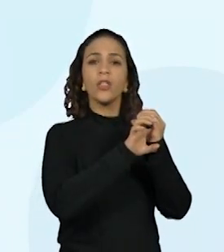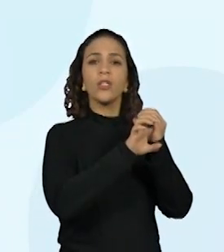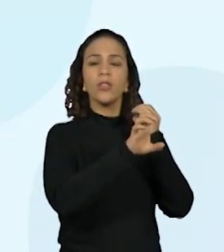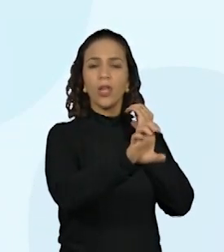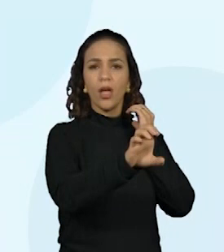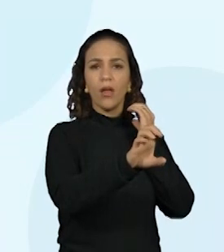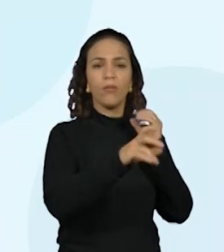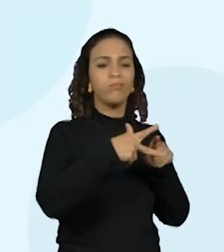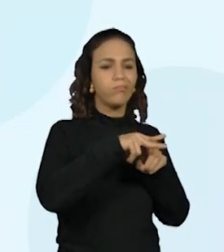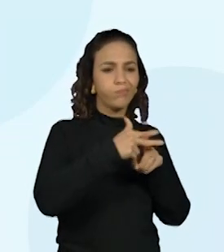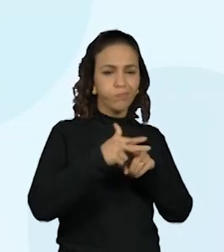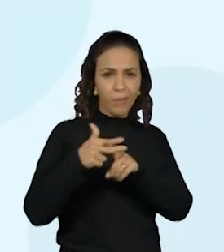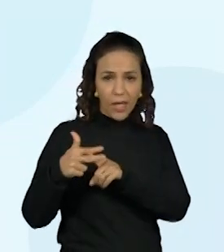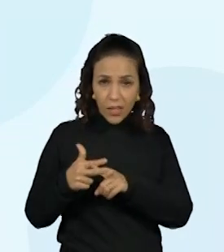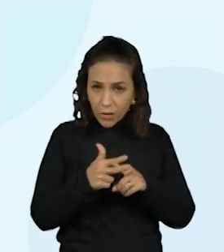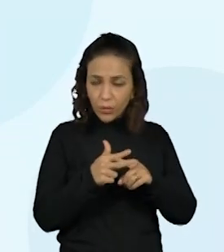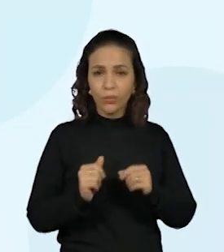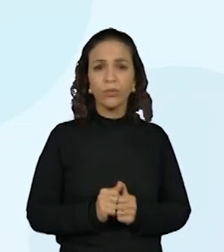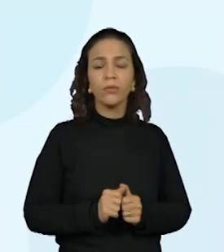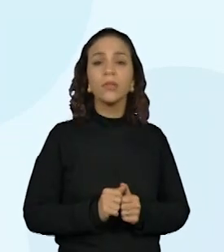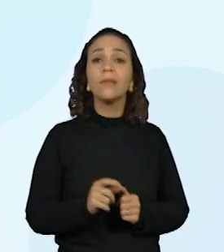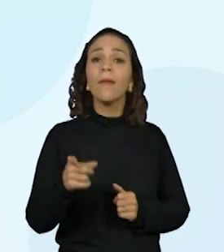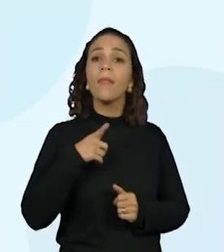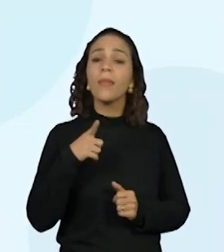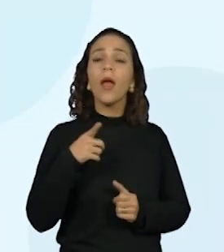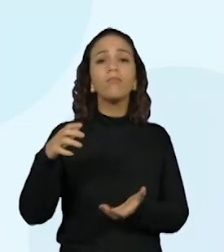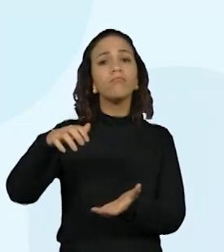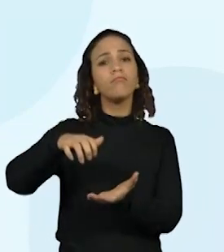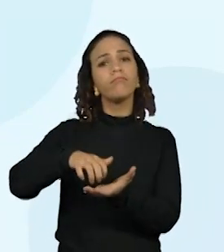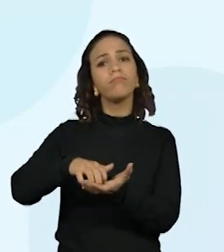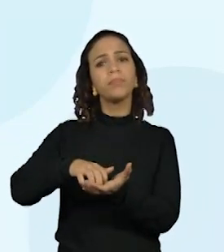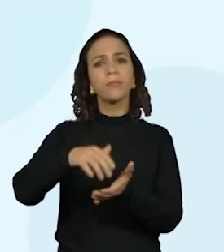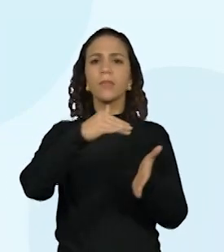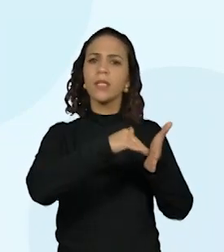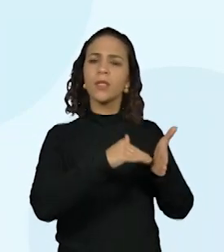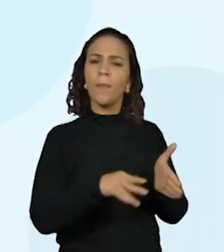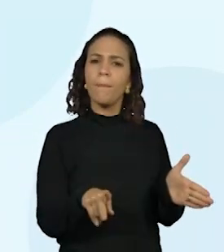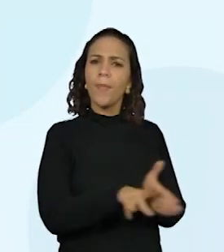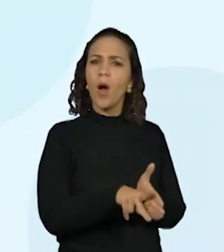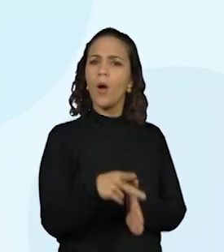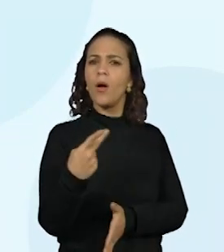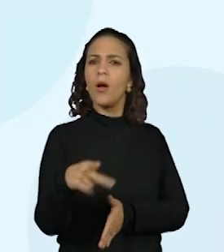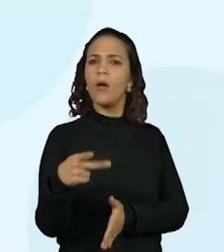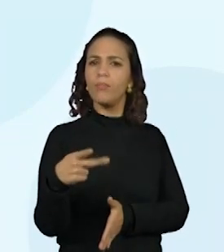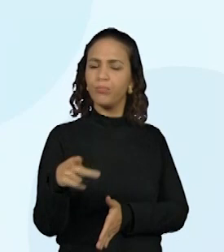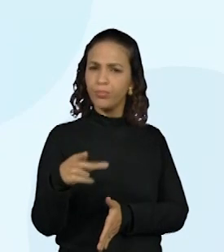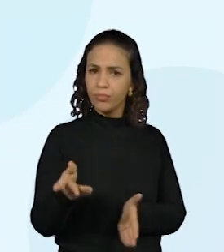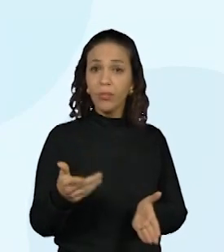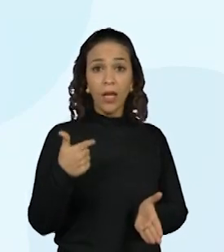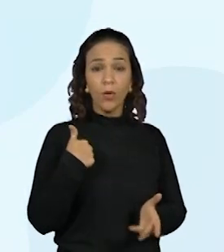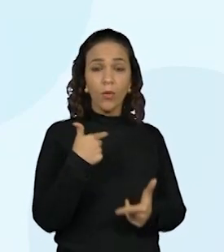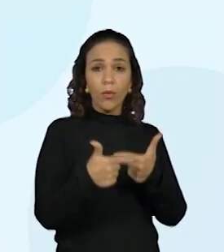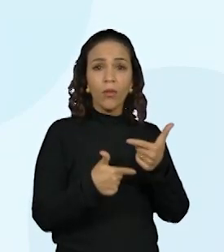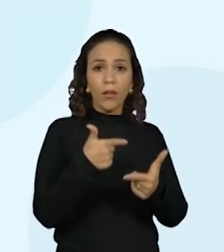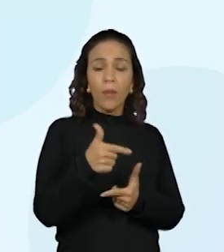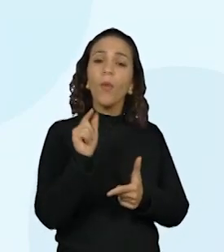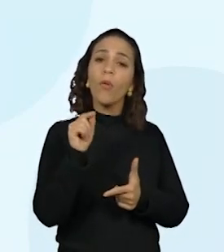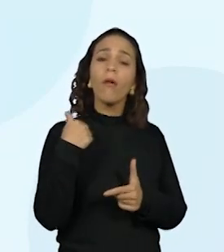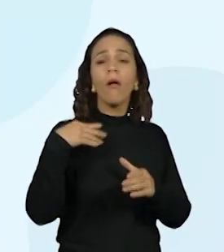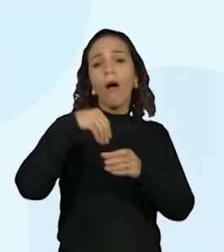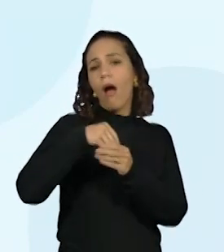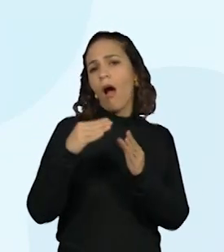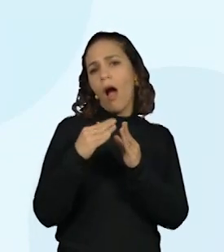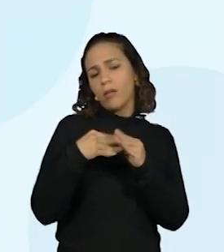mecânico, havia o escritório dele e eu trabalhava como dona de